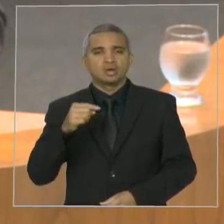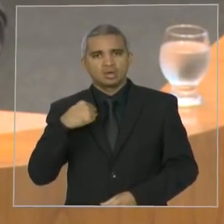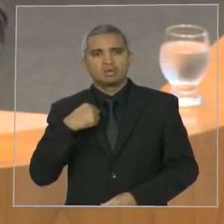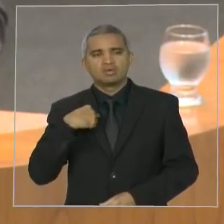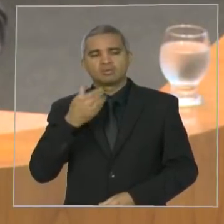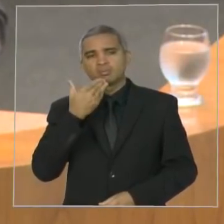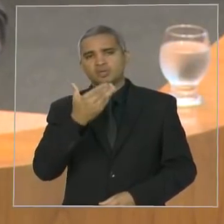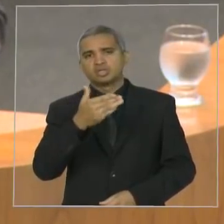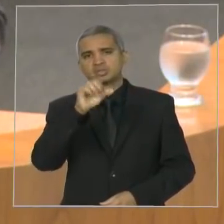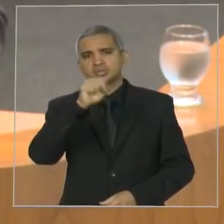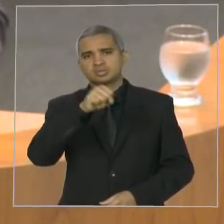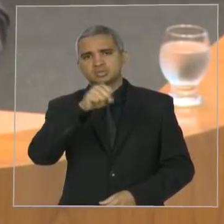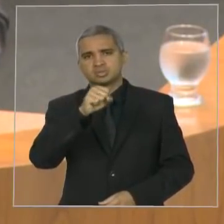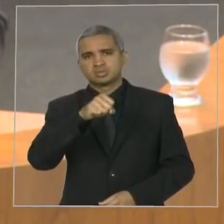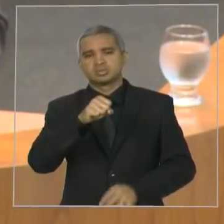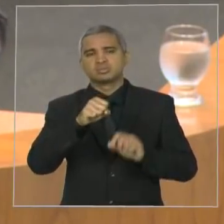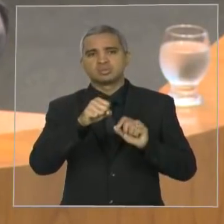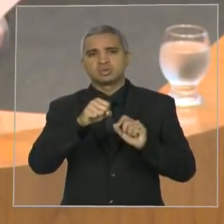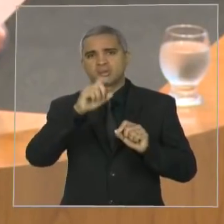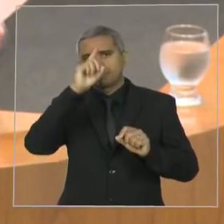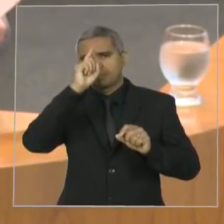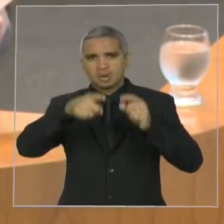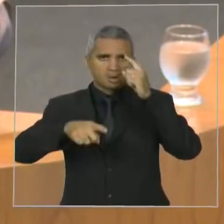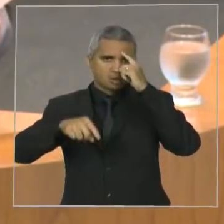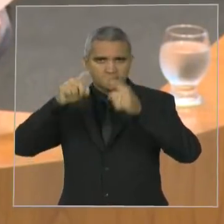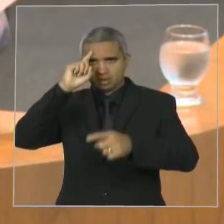é eminentemente administrativa,